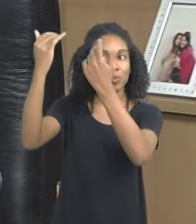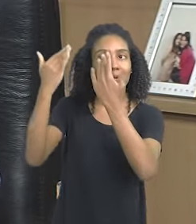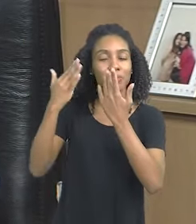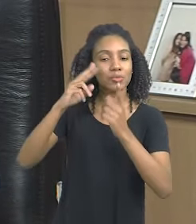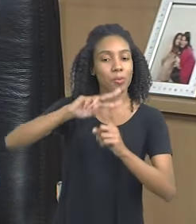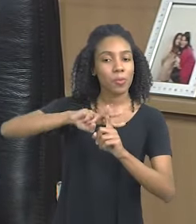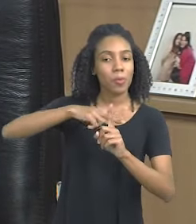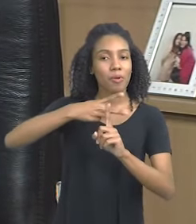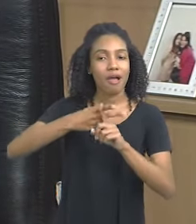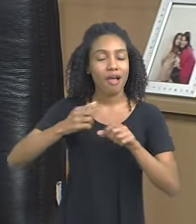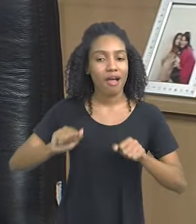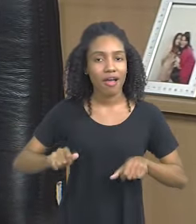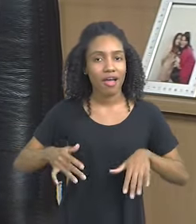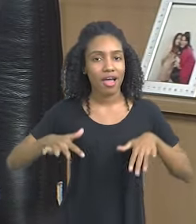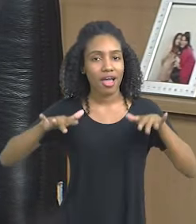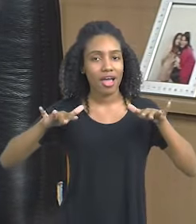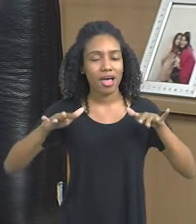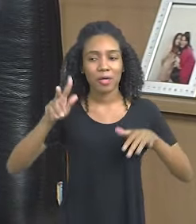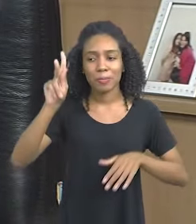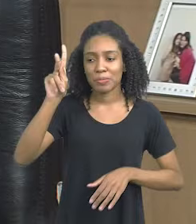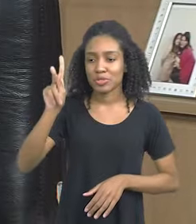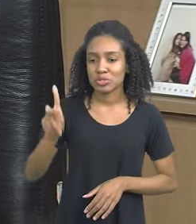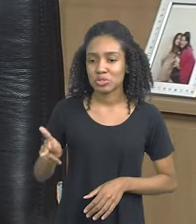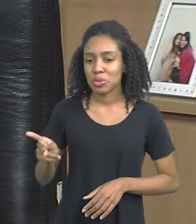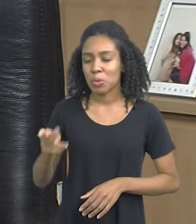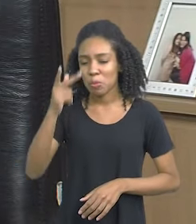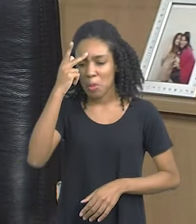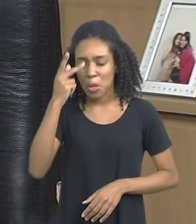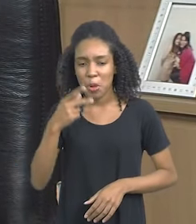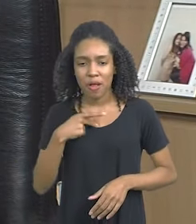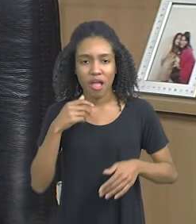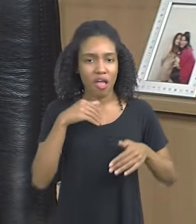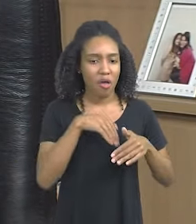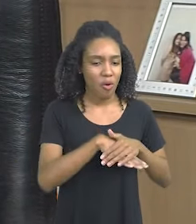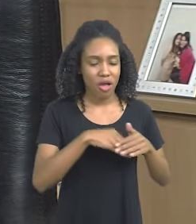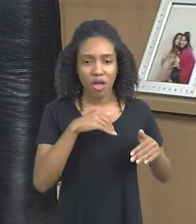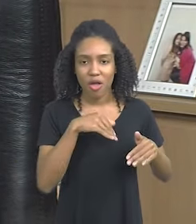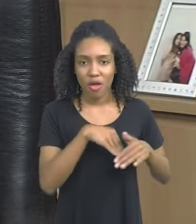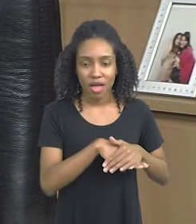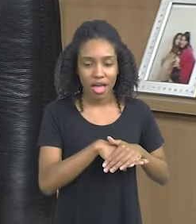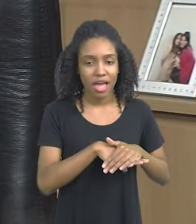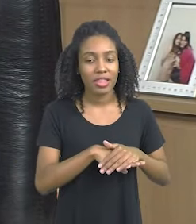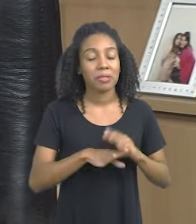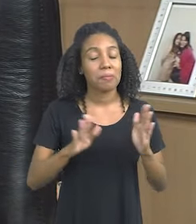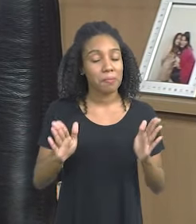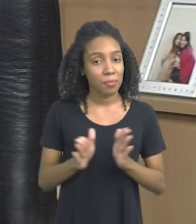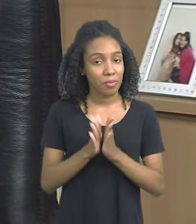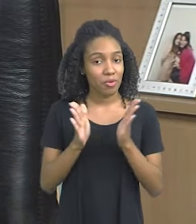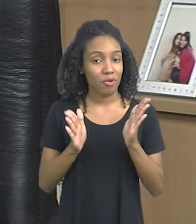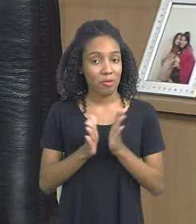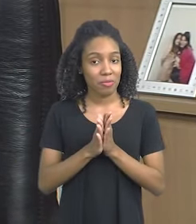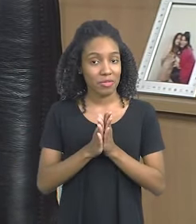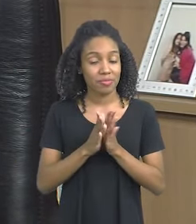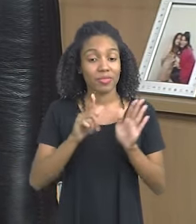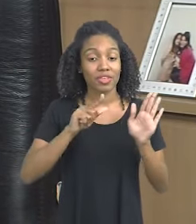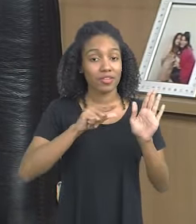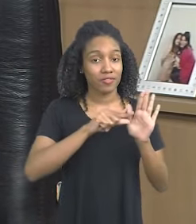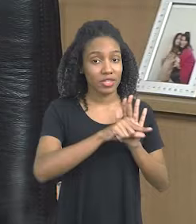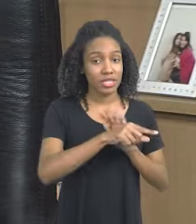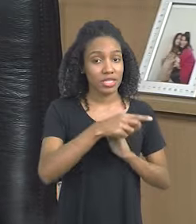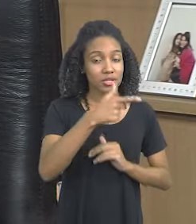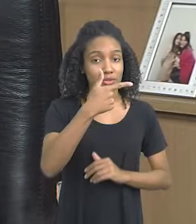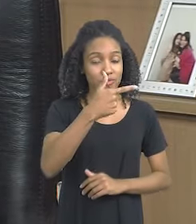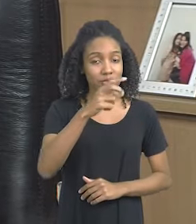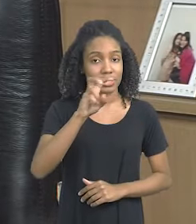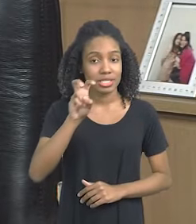acabam caindo na pobreza. E vem o versículo 25. O generoso prosperará. Quem dá